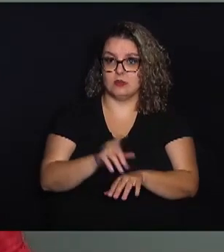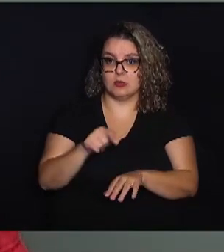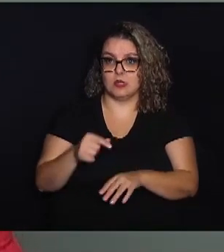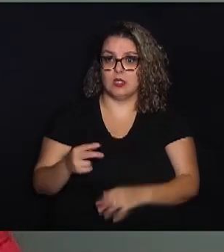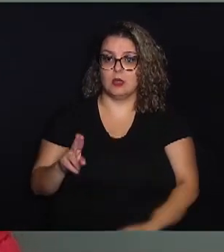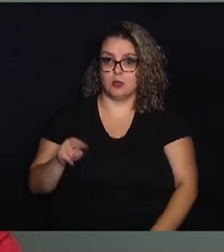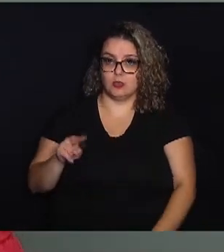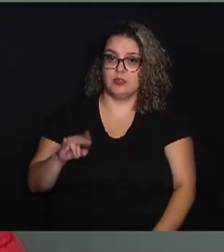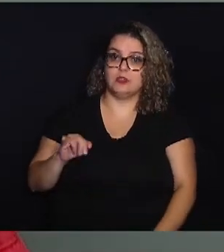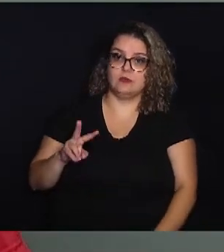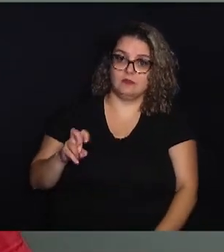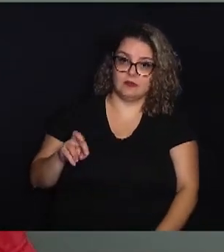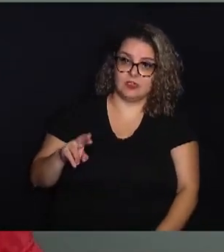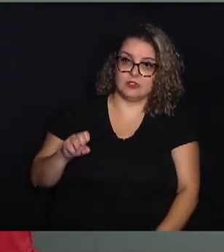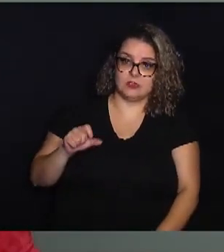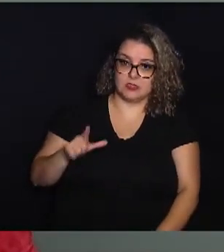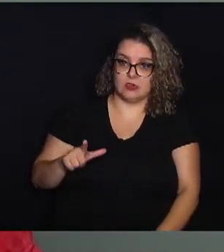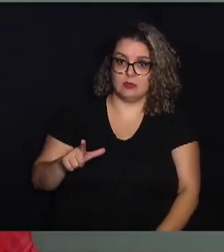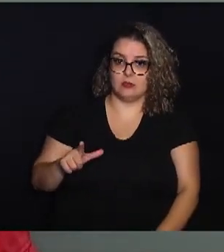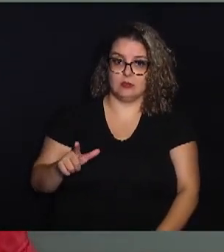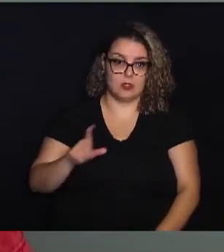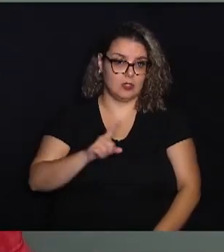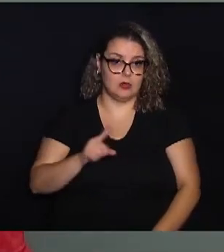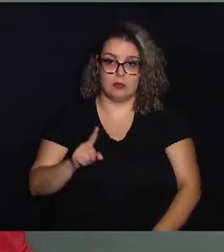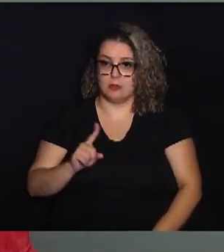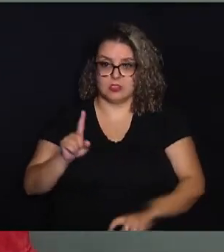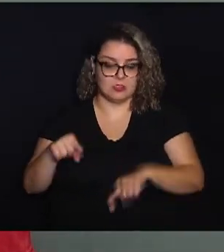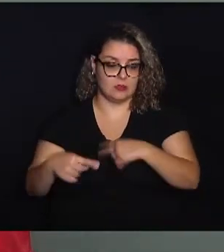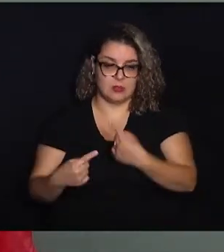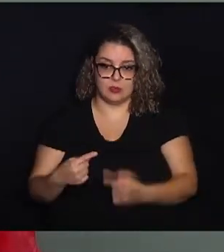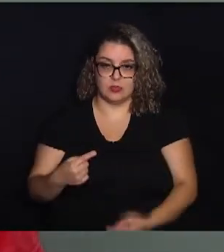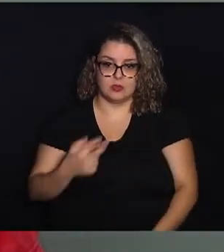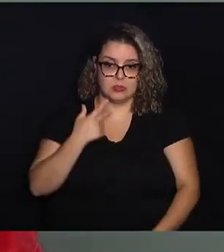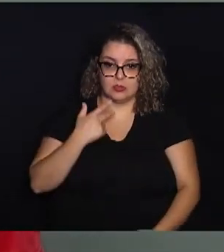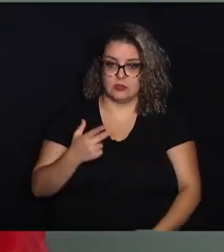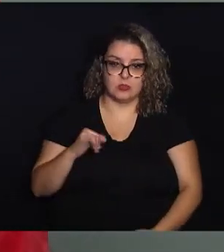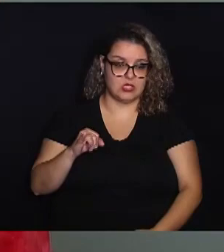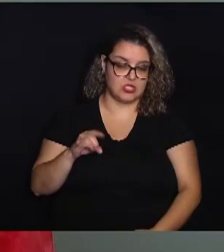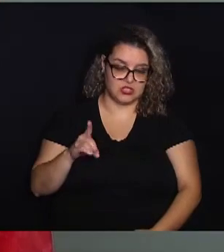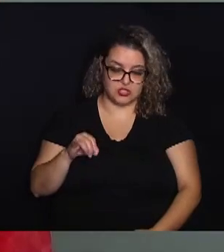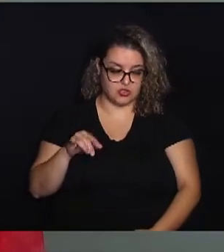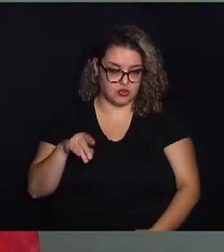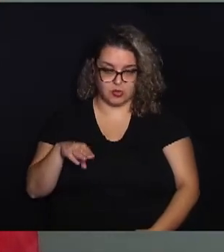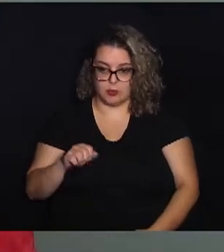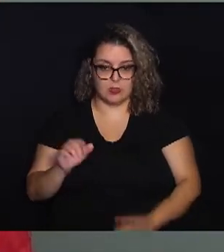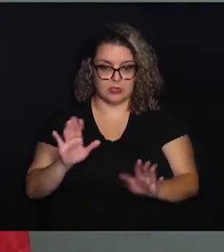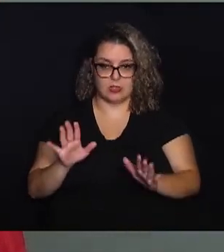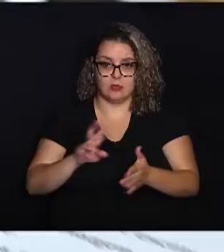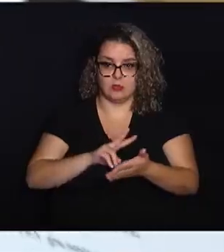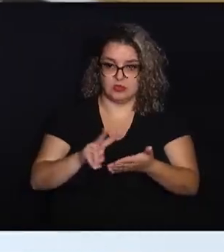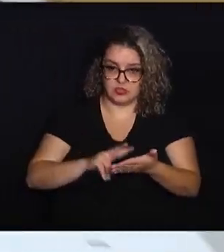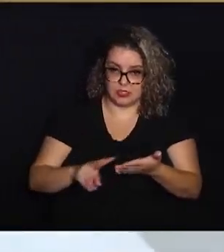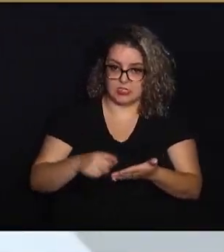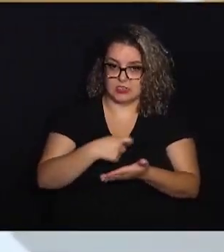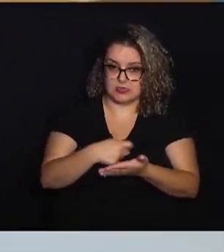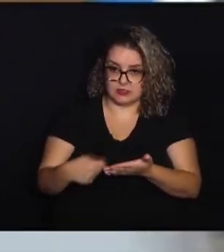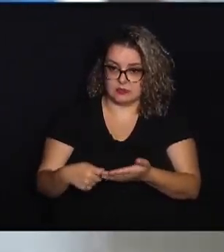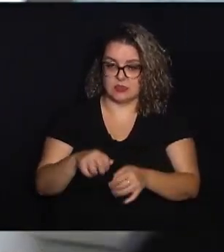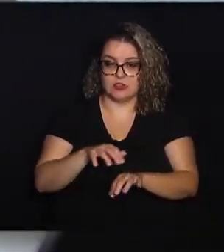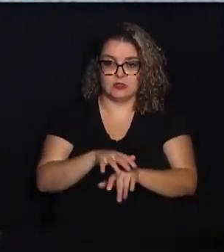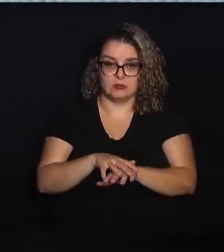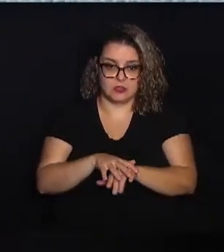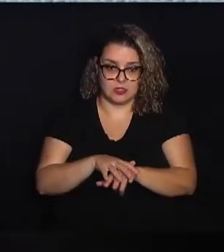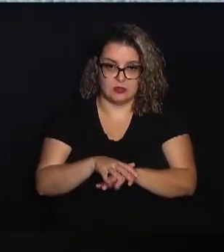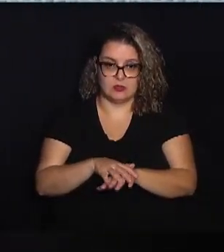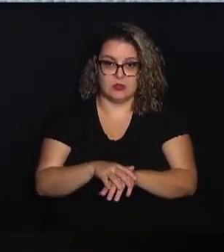né? Mas não é um outro idioma. Ele é uma maneira de ler e escrever de forma tátil. Dá para ler